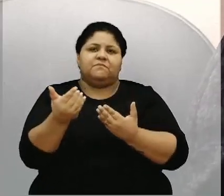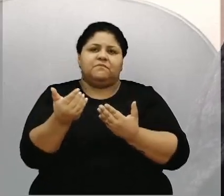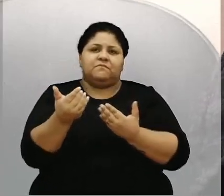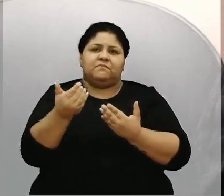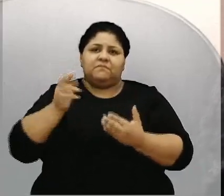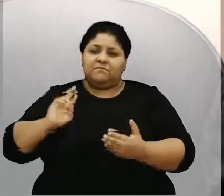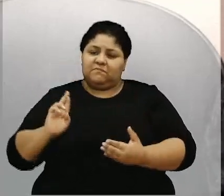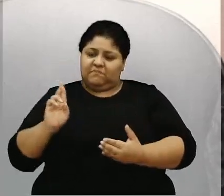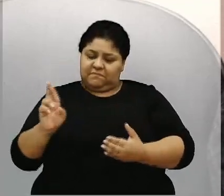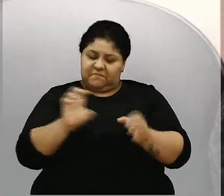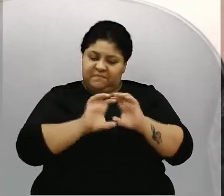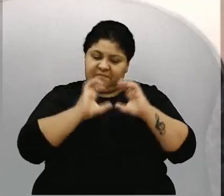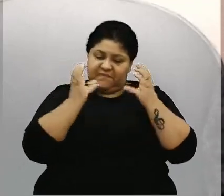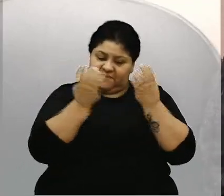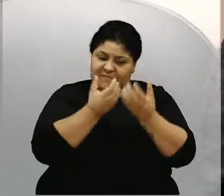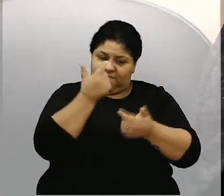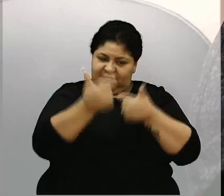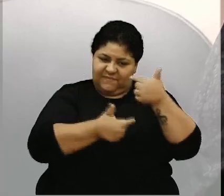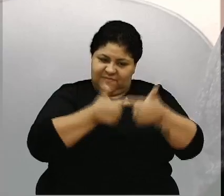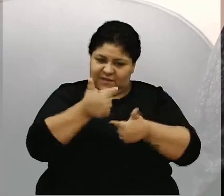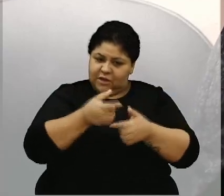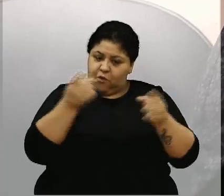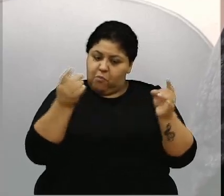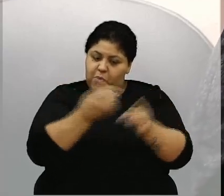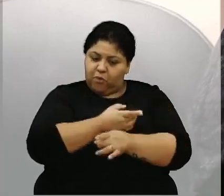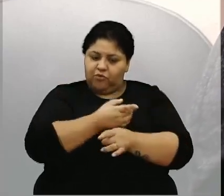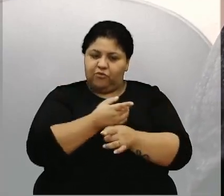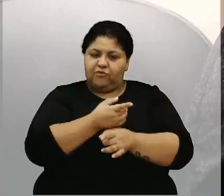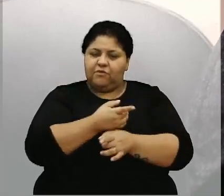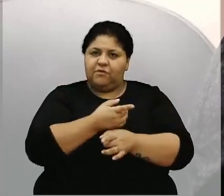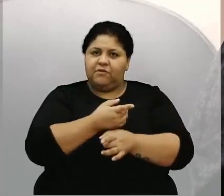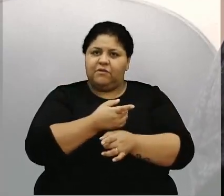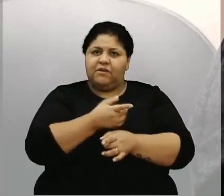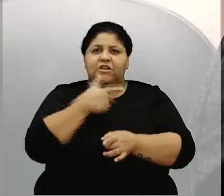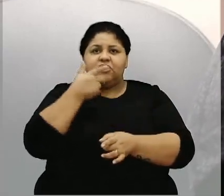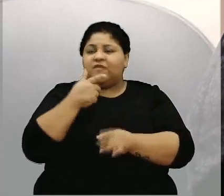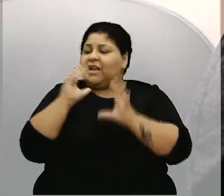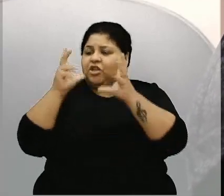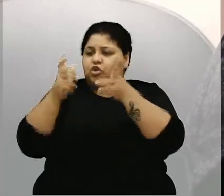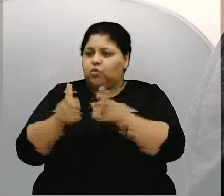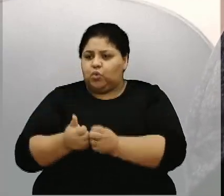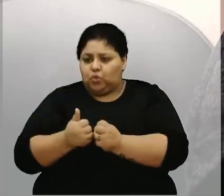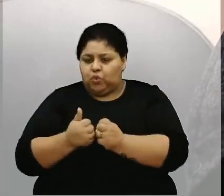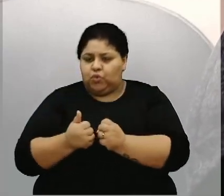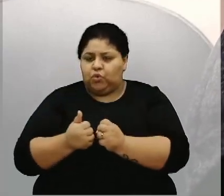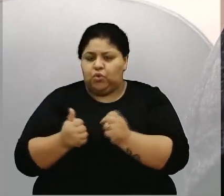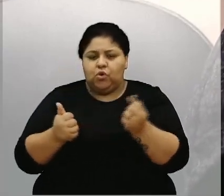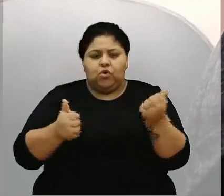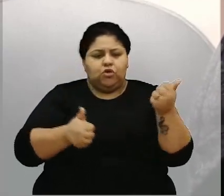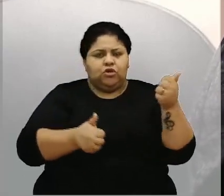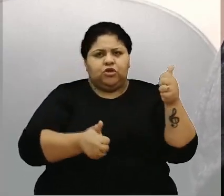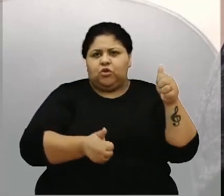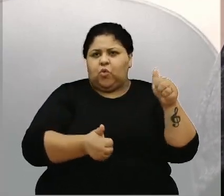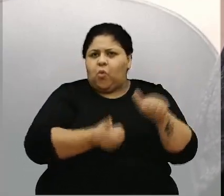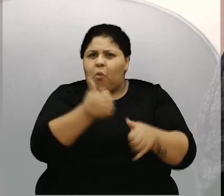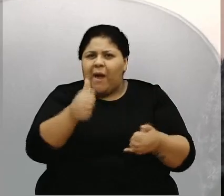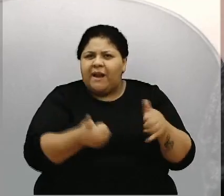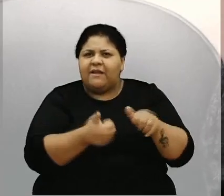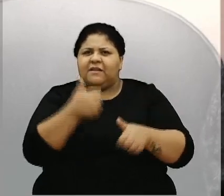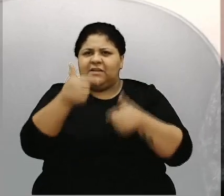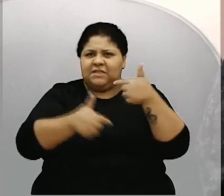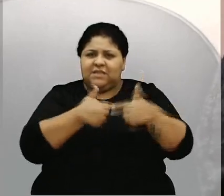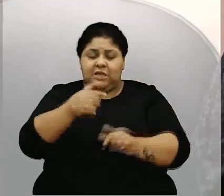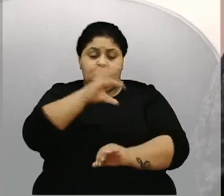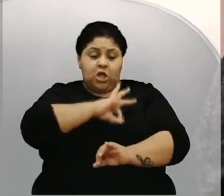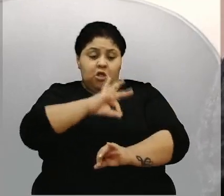nossa comunidade mesmo, pelo trabalho efetivo que é feito lá, porque lá a gente fala de tudo isso. Fala de qualificação, de trabalho, de renda,